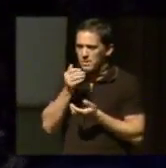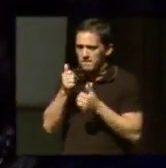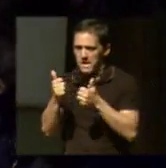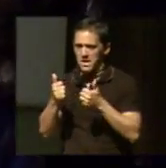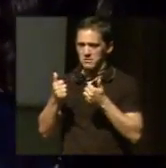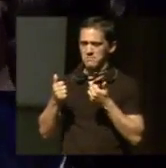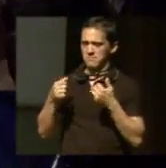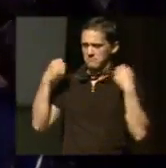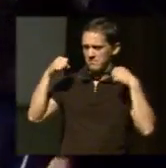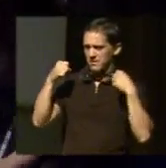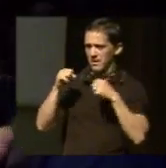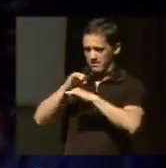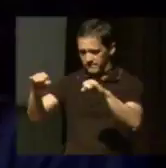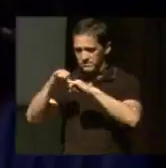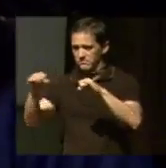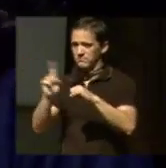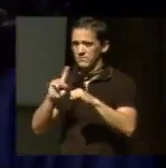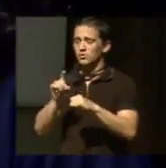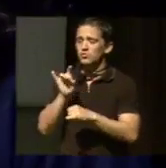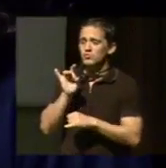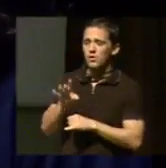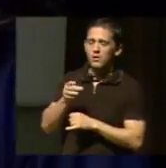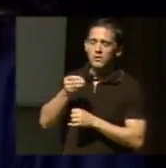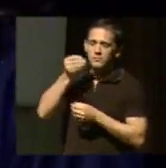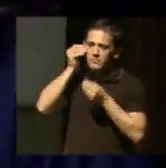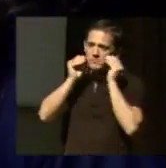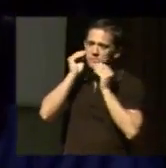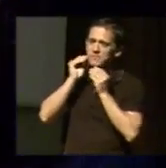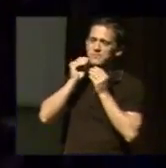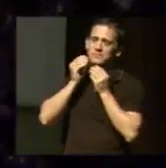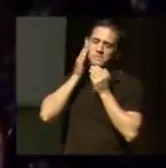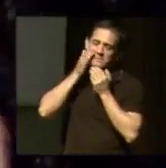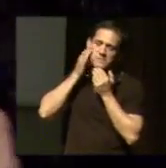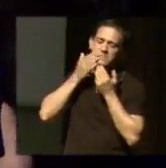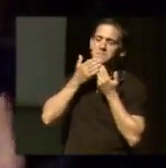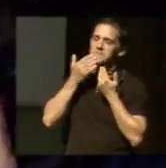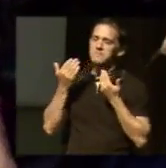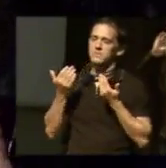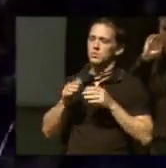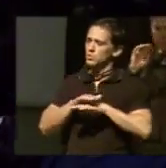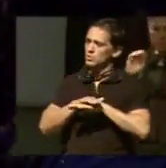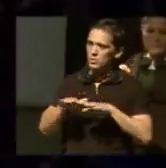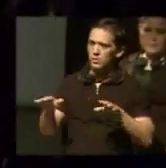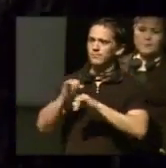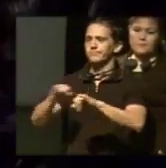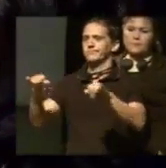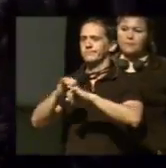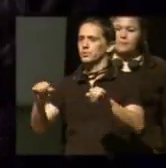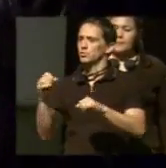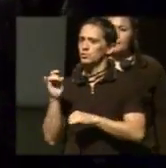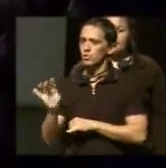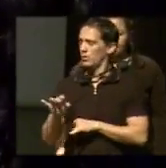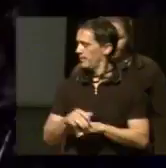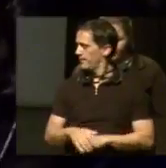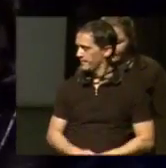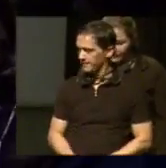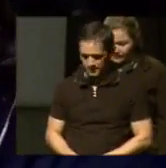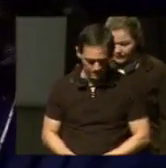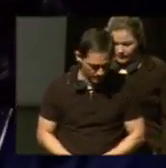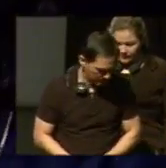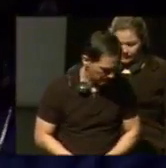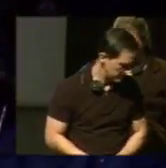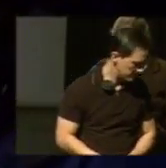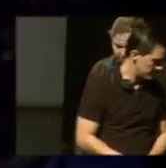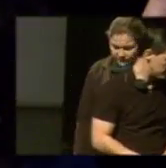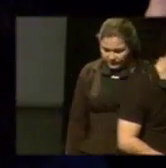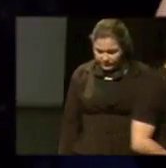mais de se meu produto está sendo vendido, minha marca é famosa e eu estou ganhando muito dinheiro com isso. Em vez deles